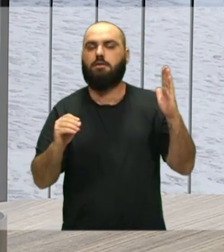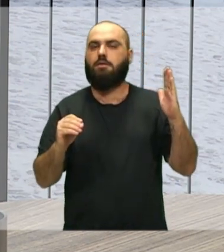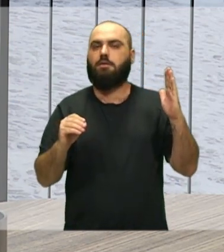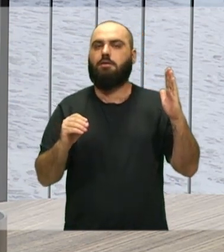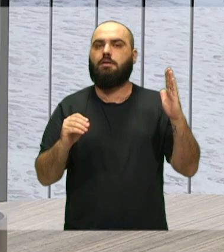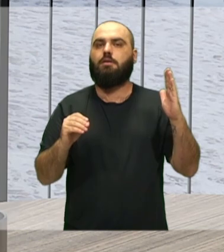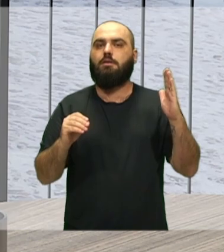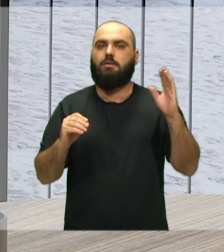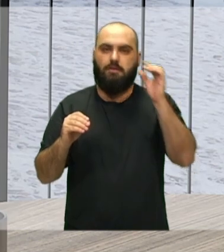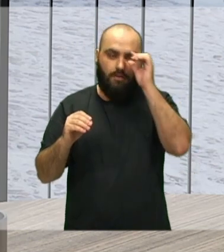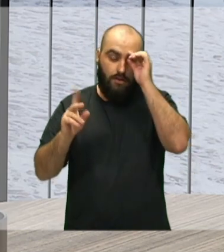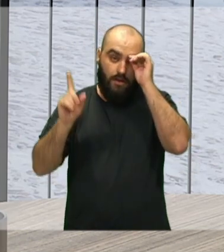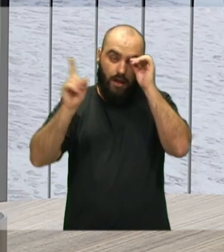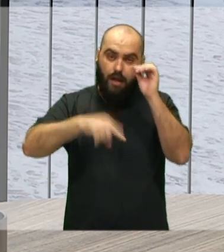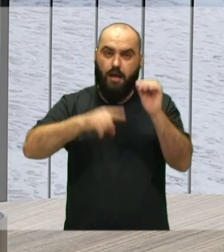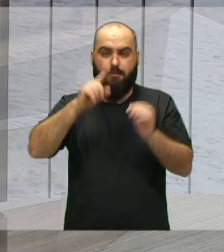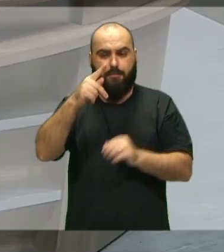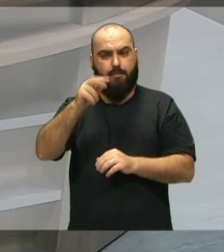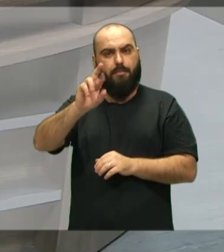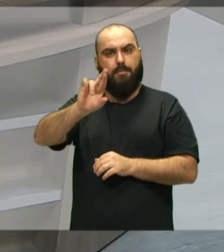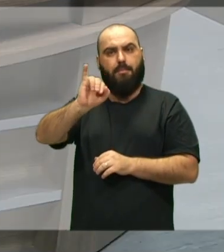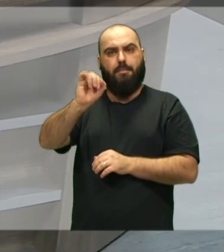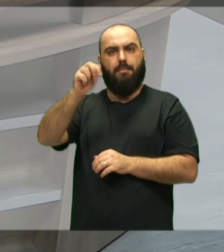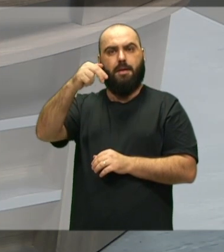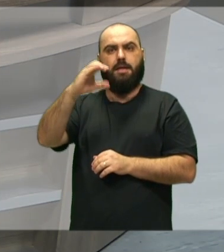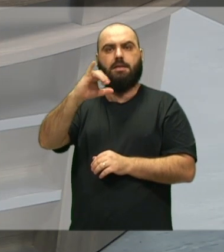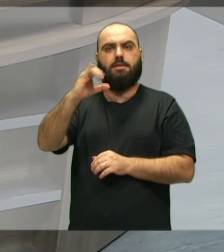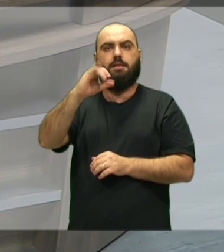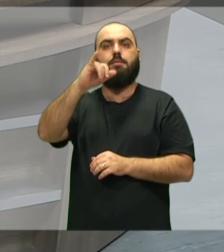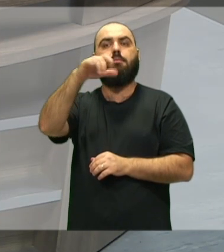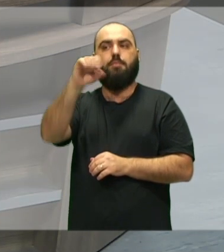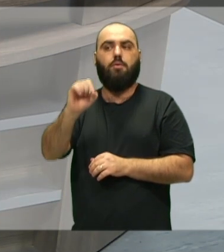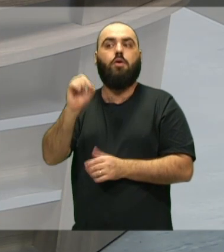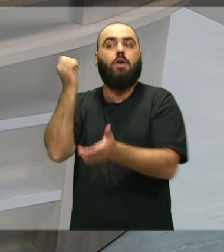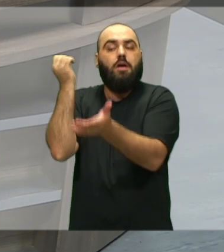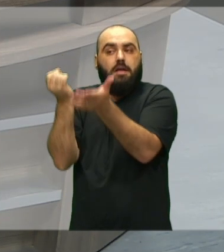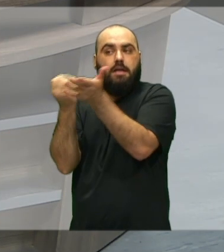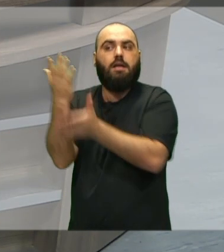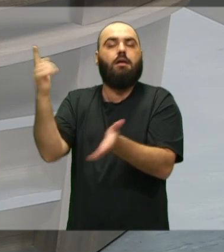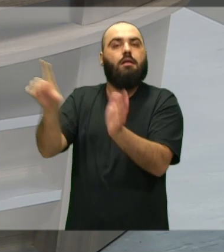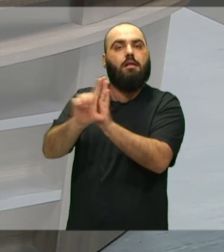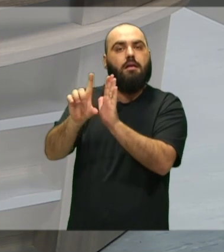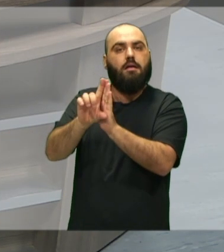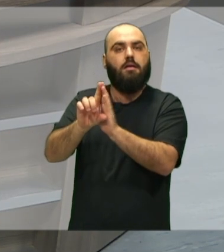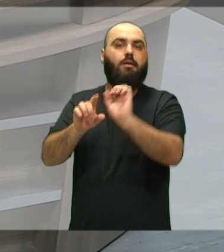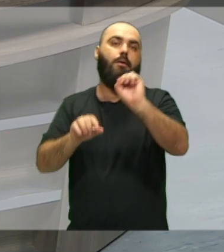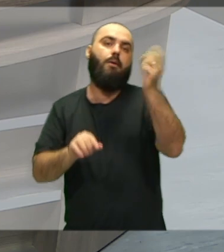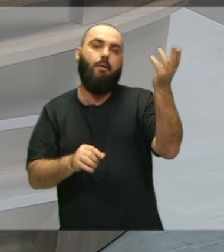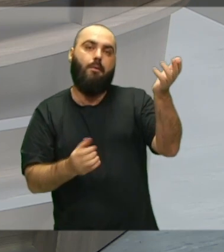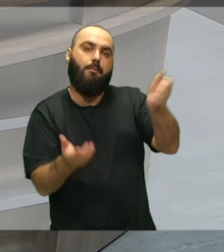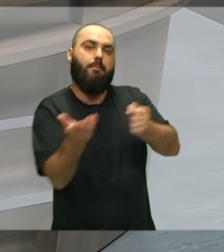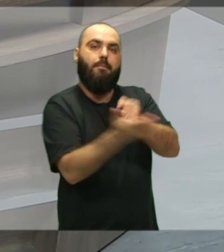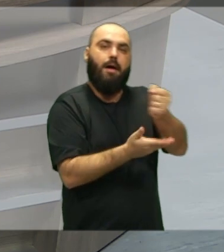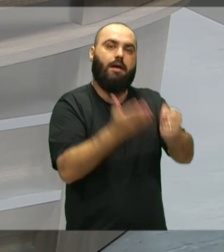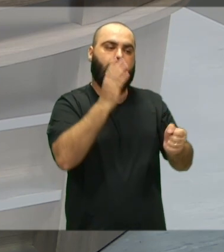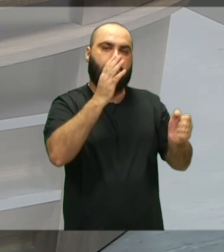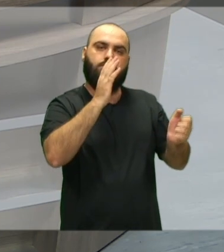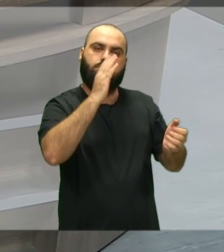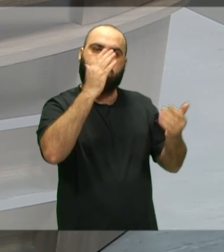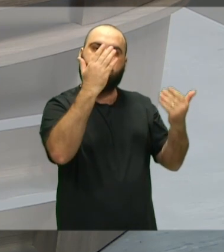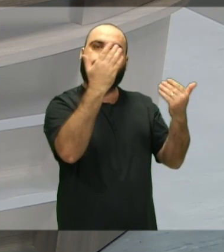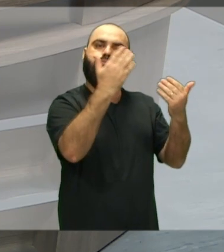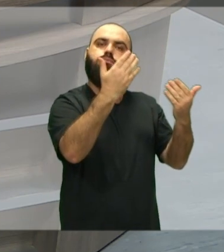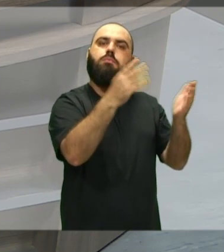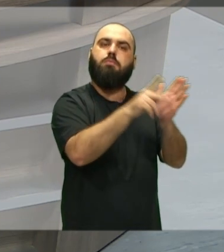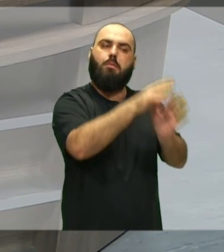vezes, servem de base para fazer uma lei, mas muitas vezes, eles por si só, já servem de base para um julgado. E digo mais,